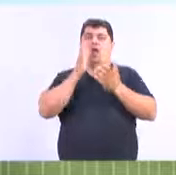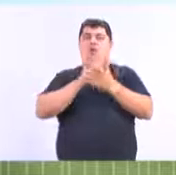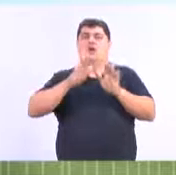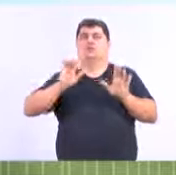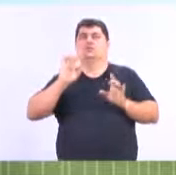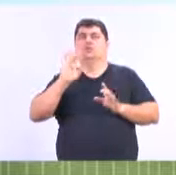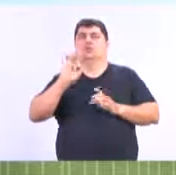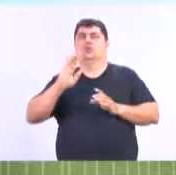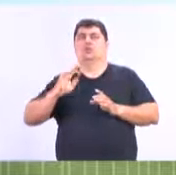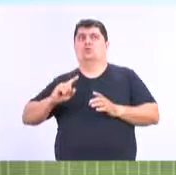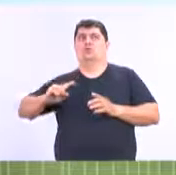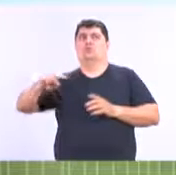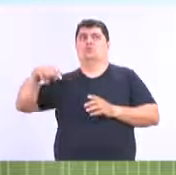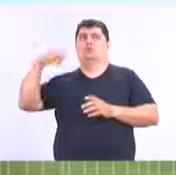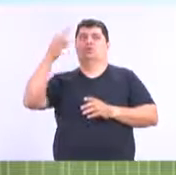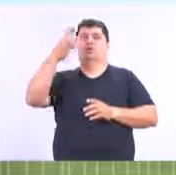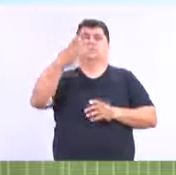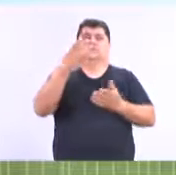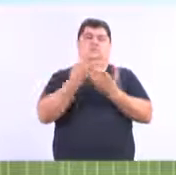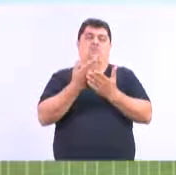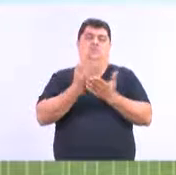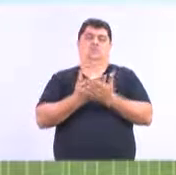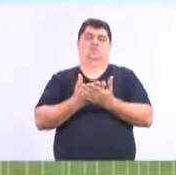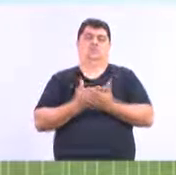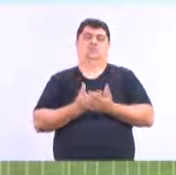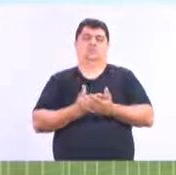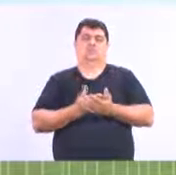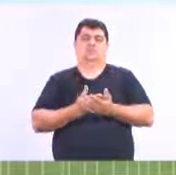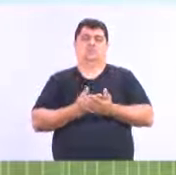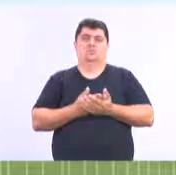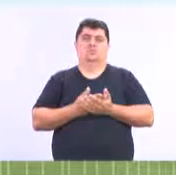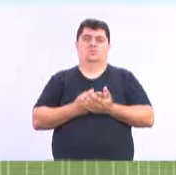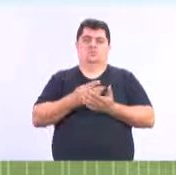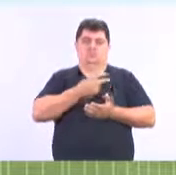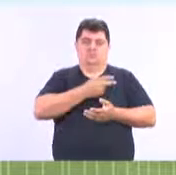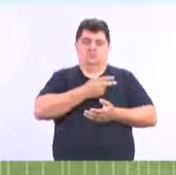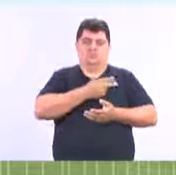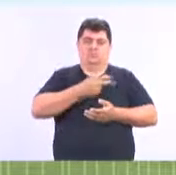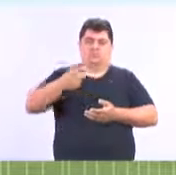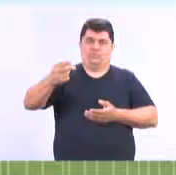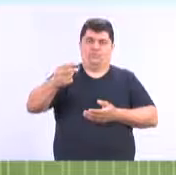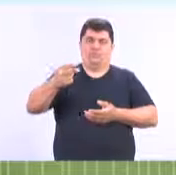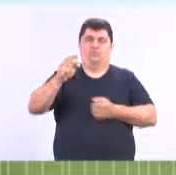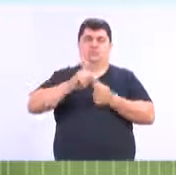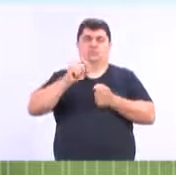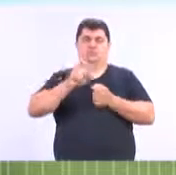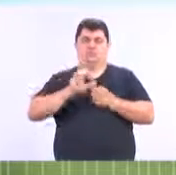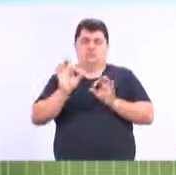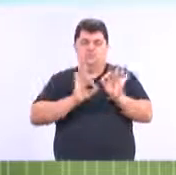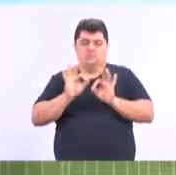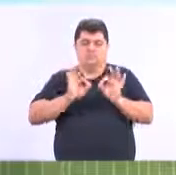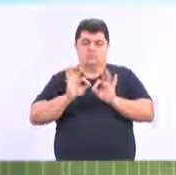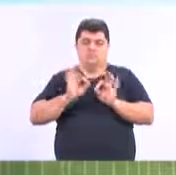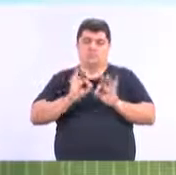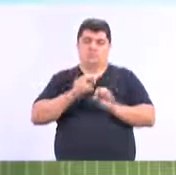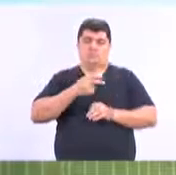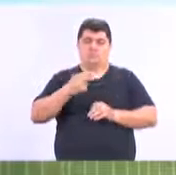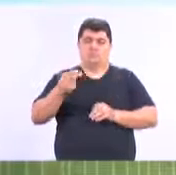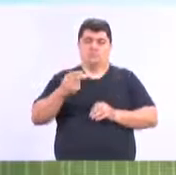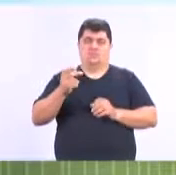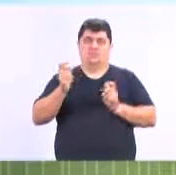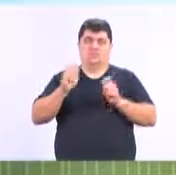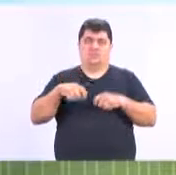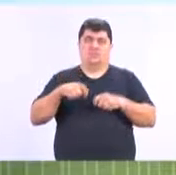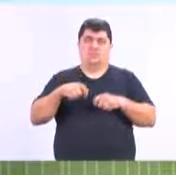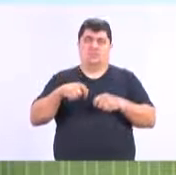vão entregar ela só na nossa terceira aula, ok? Então vocês vão ter 2 semanas para produzir isso e como tem 2 semanas a gente vai ter